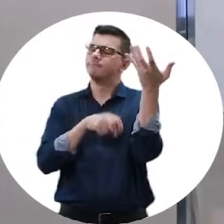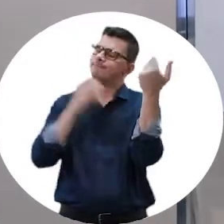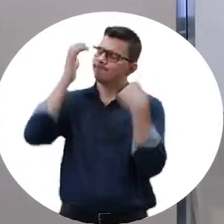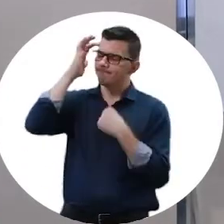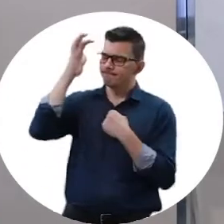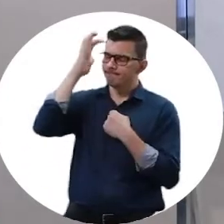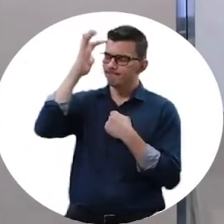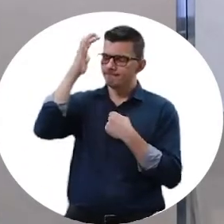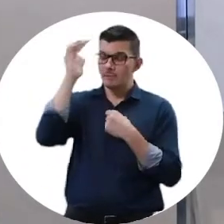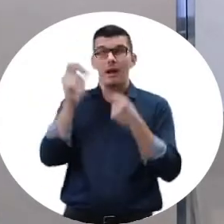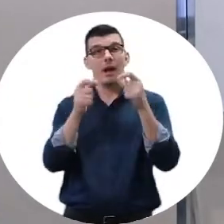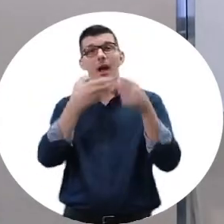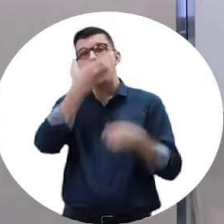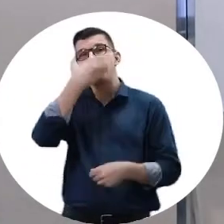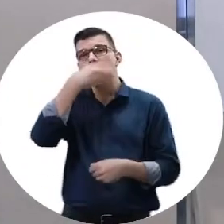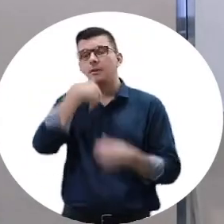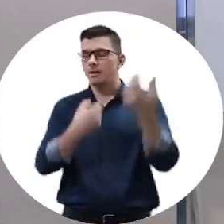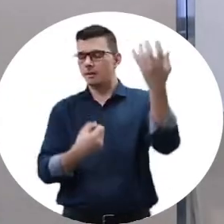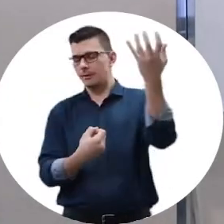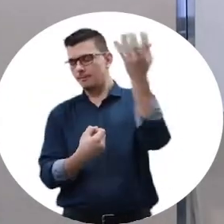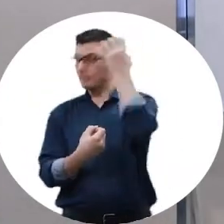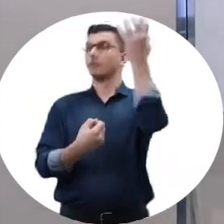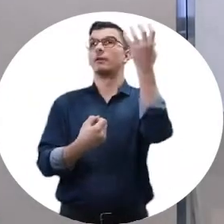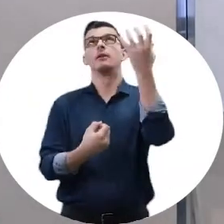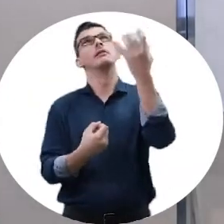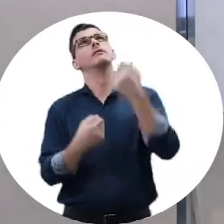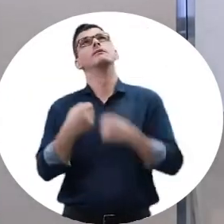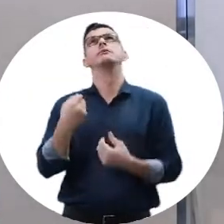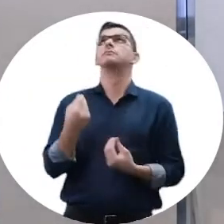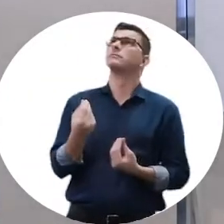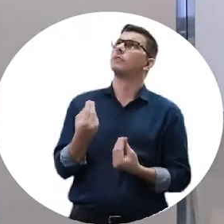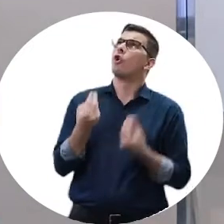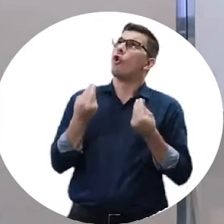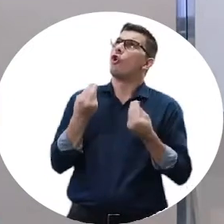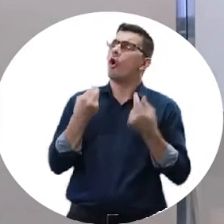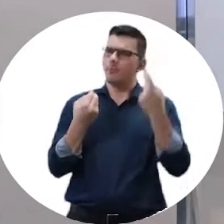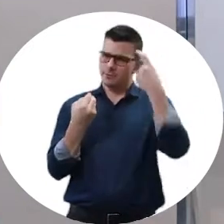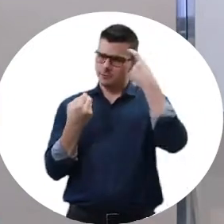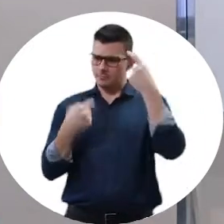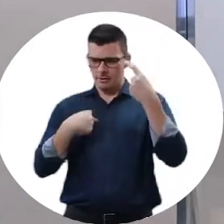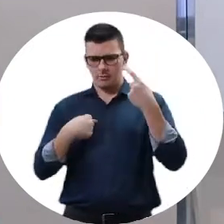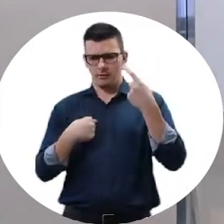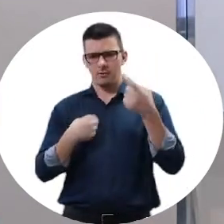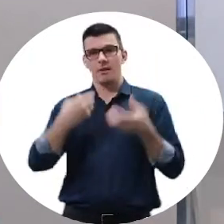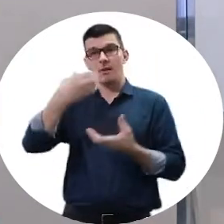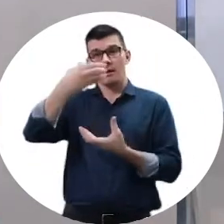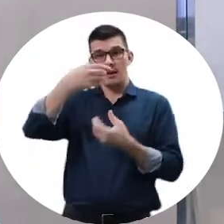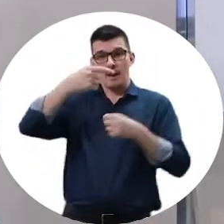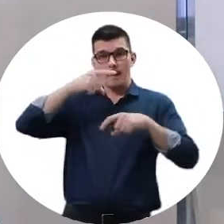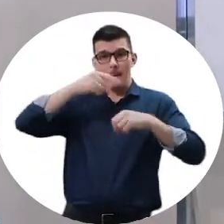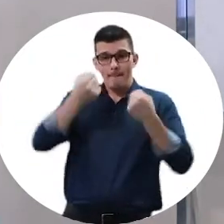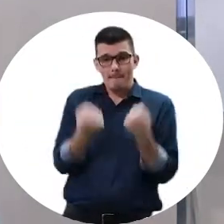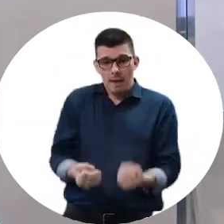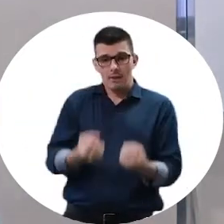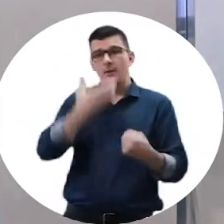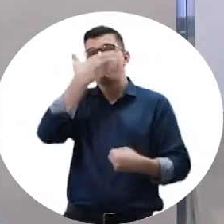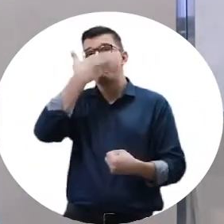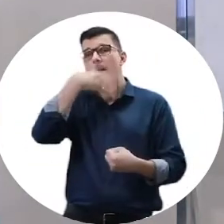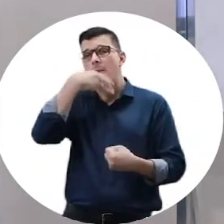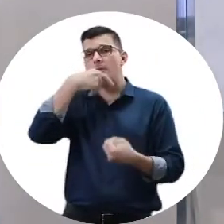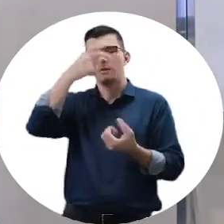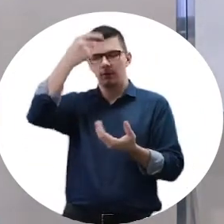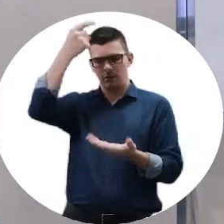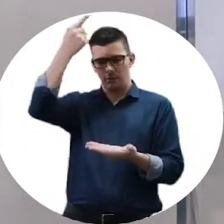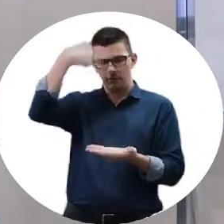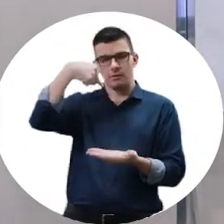Mzão. Logo, Newton chegou à conclusão que a massa produz uma